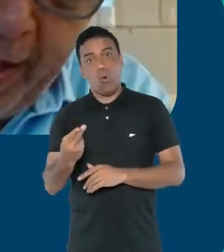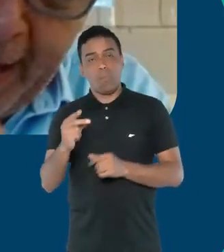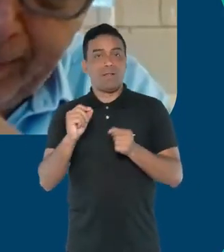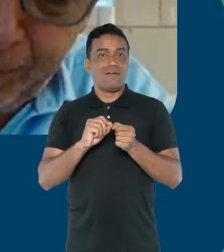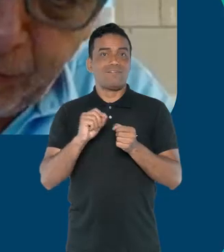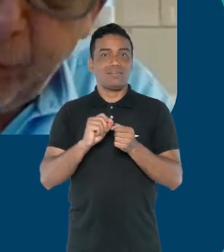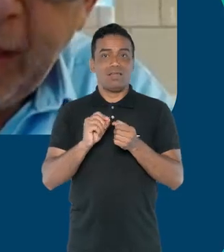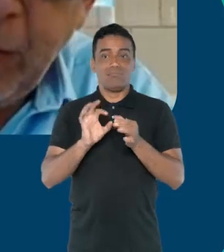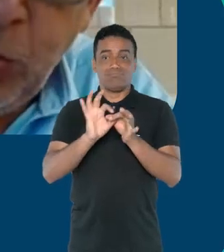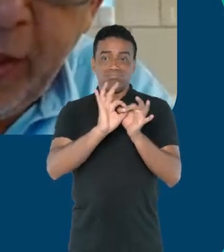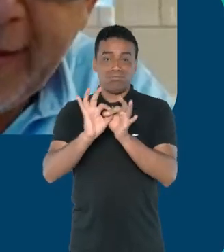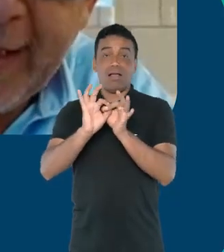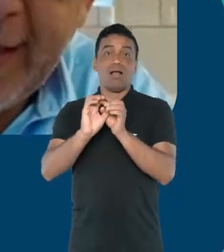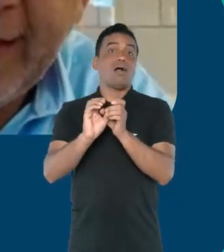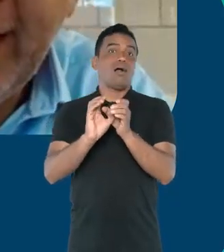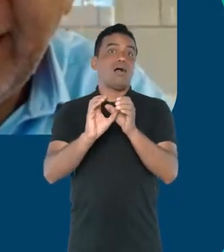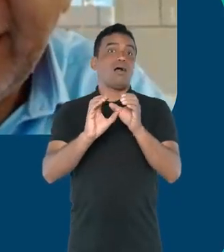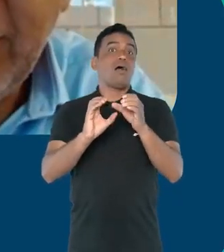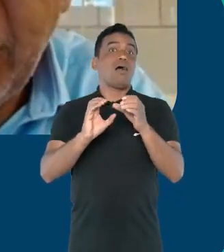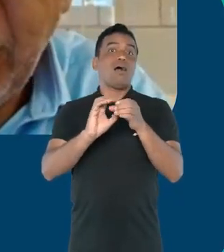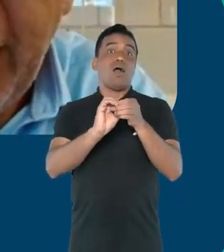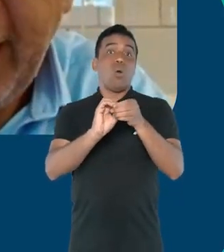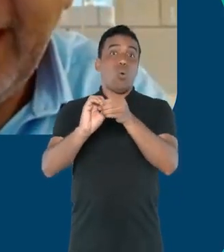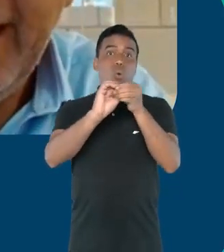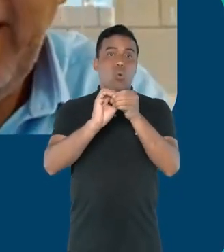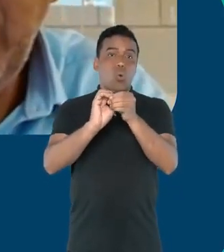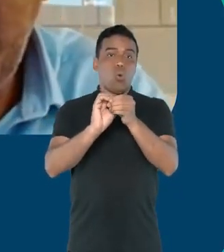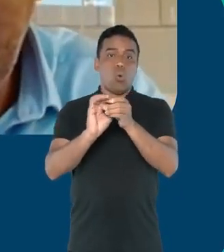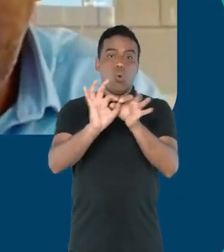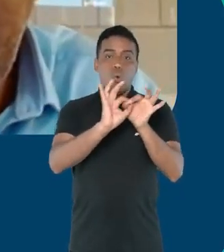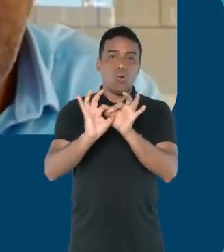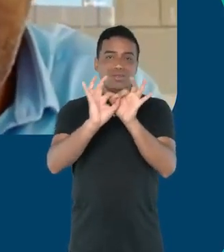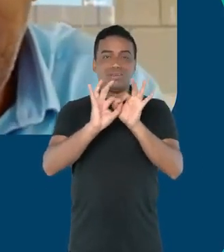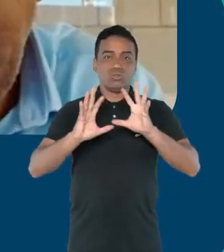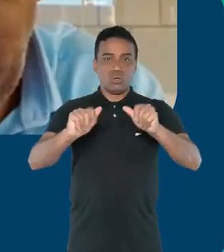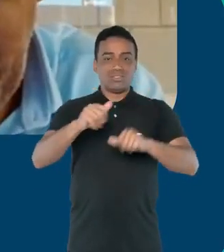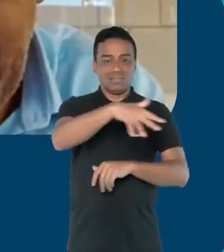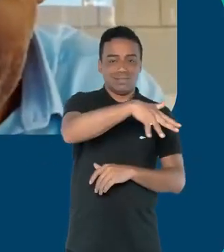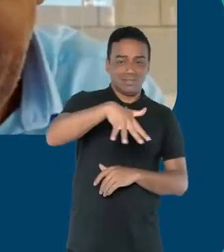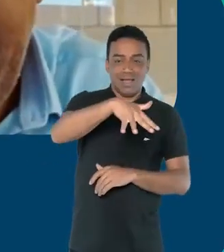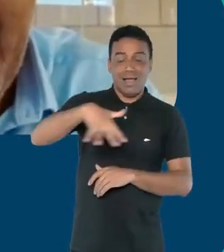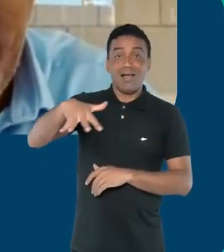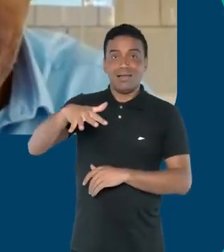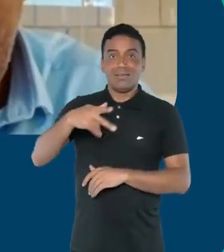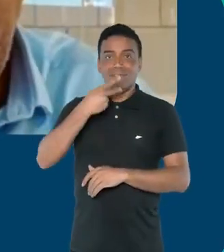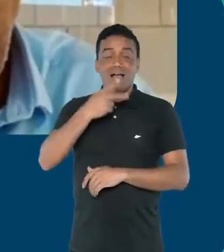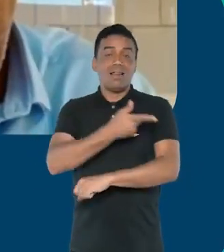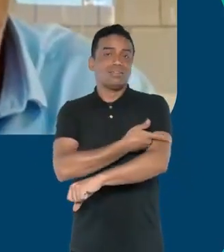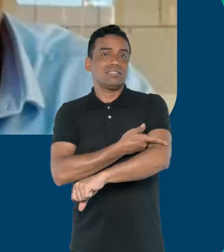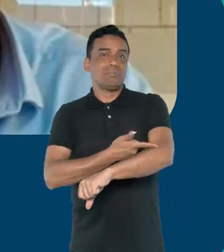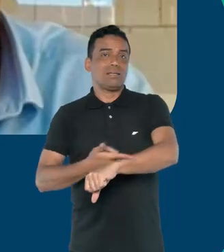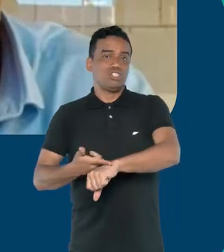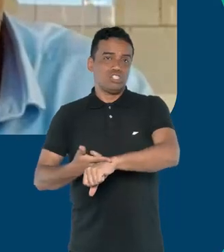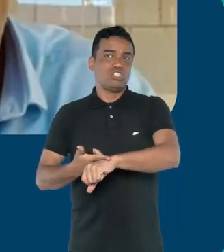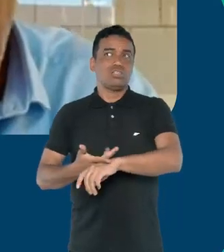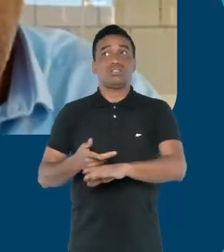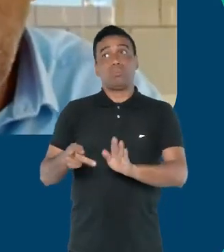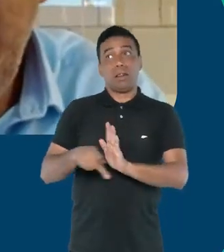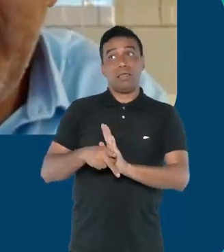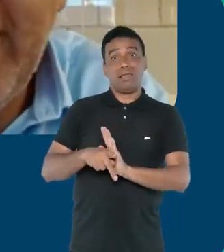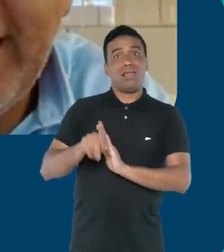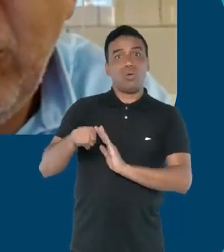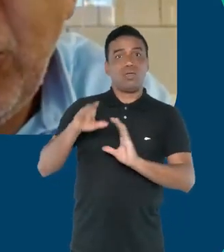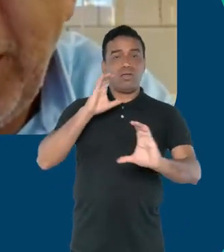fazer operar todas essas faculdades, que ele chama de simpatia, né? Simpatia é, para o Hume,